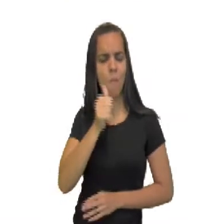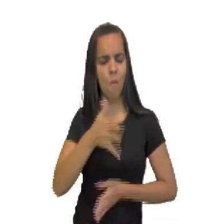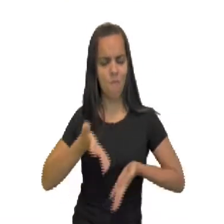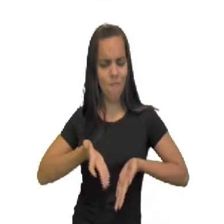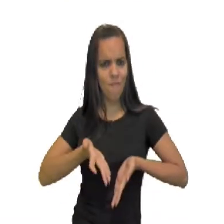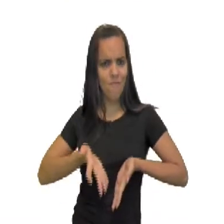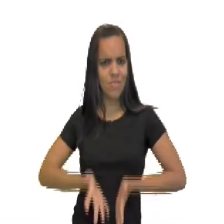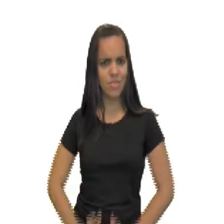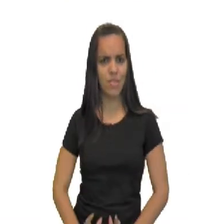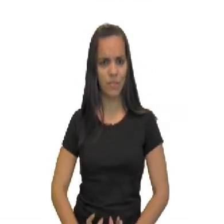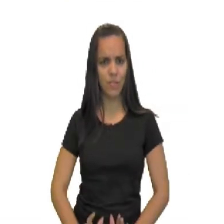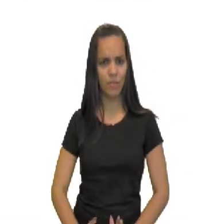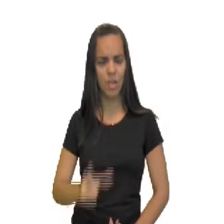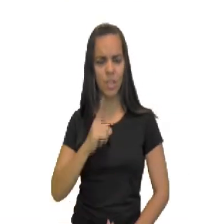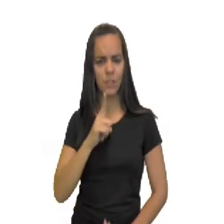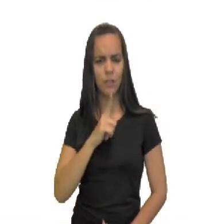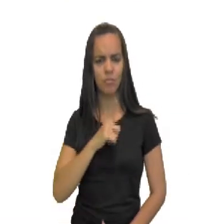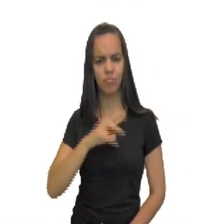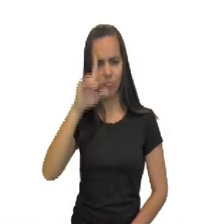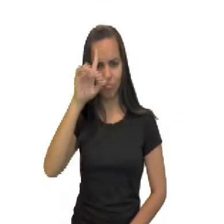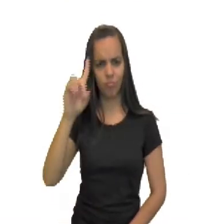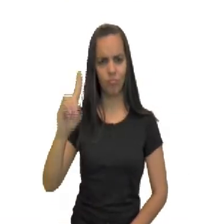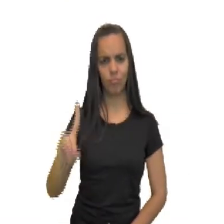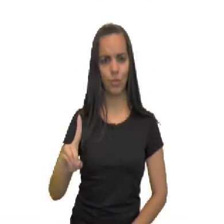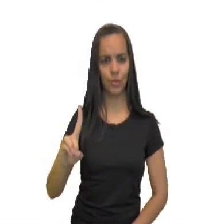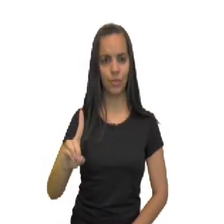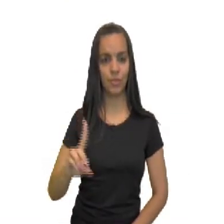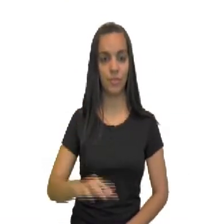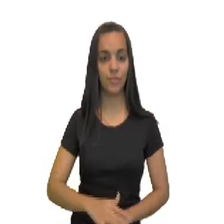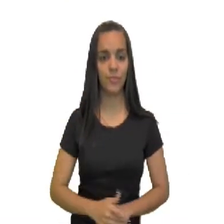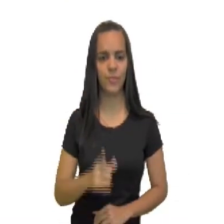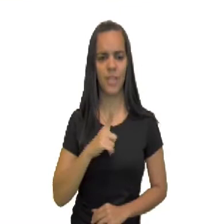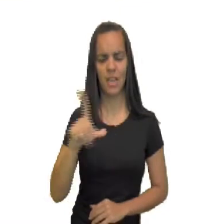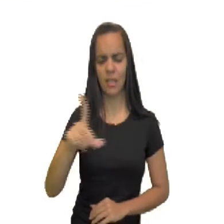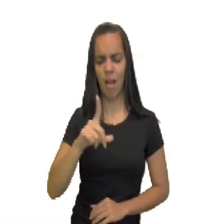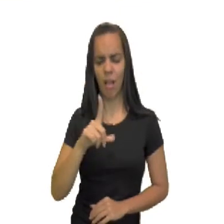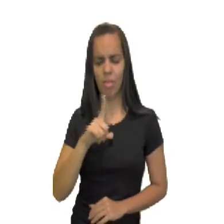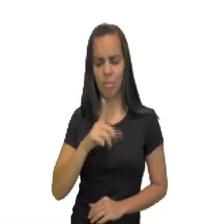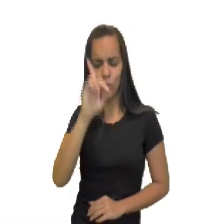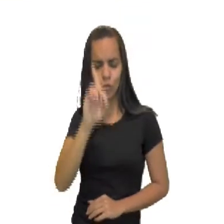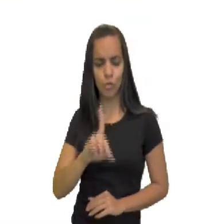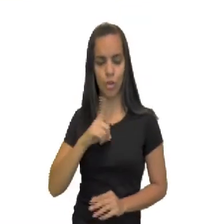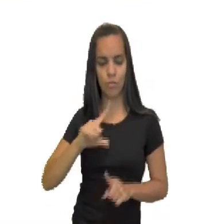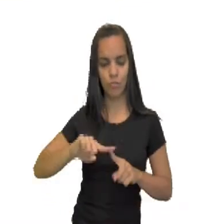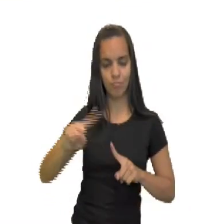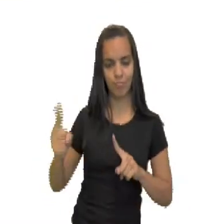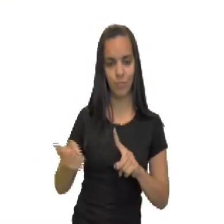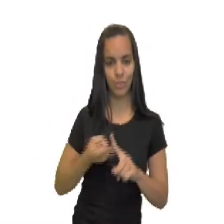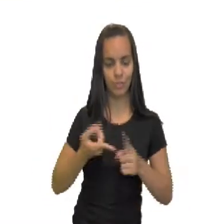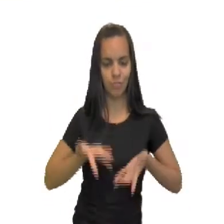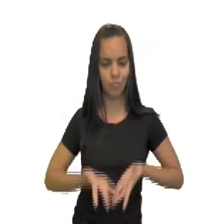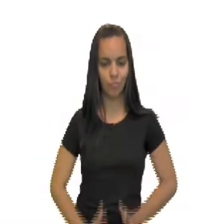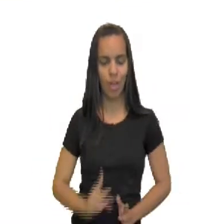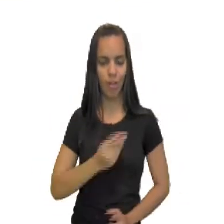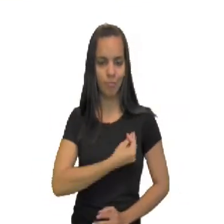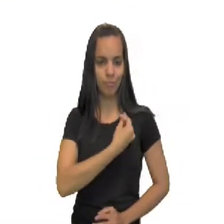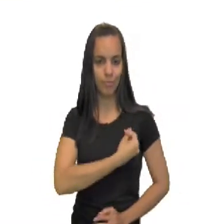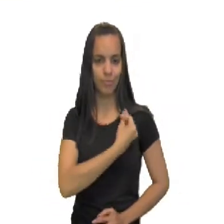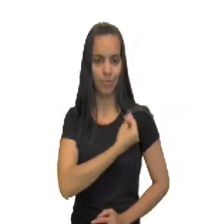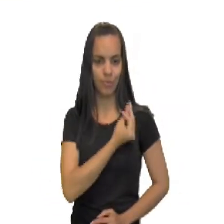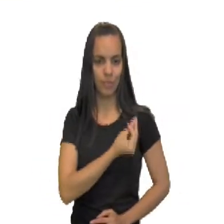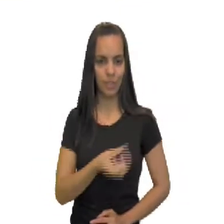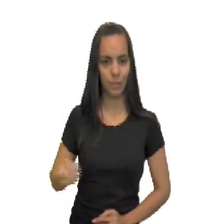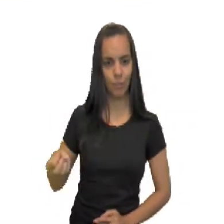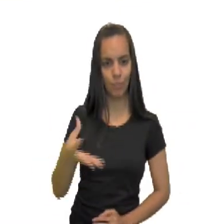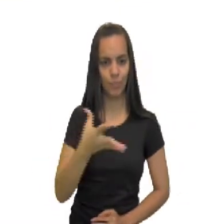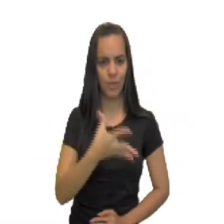essa prerrogativa. Só ela tem a condição de gerar outro ser, outra vida.